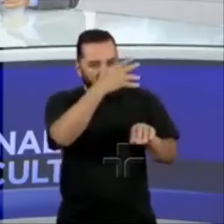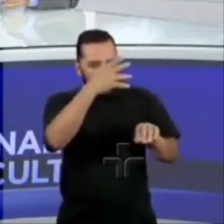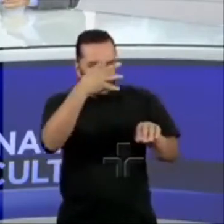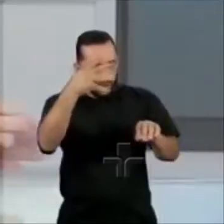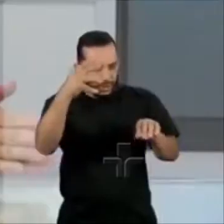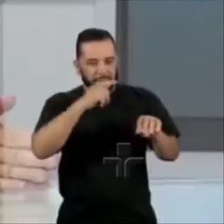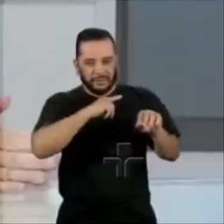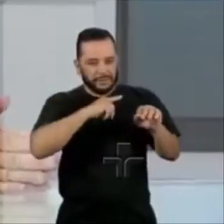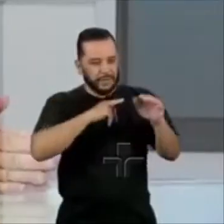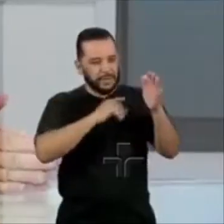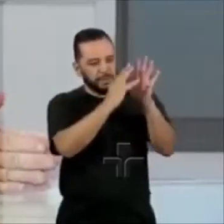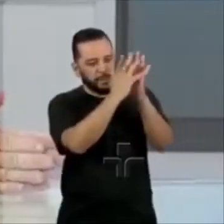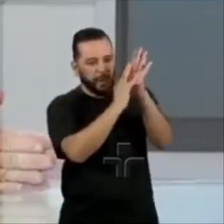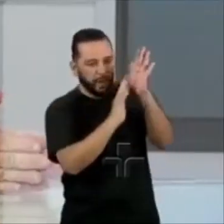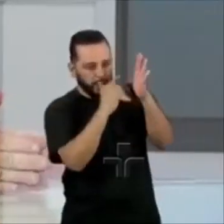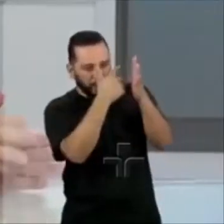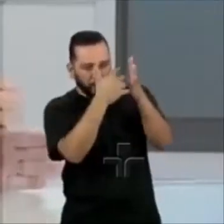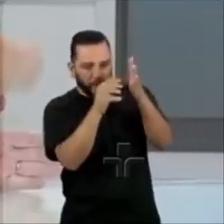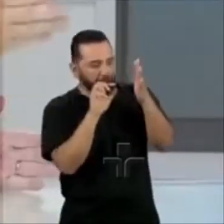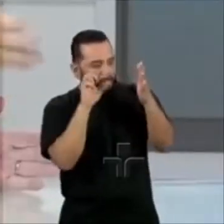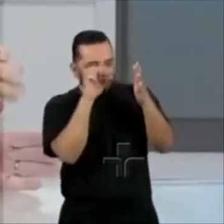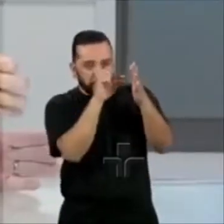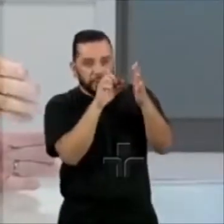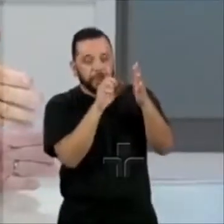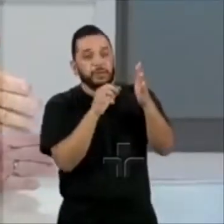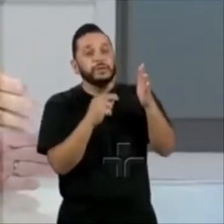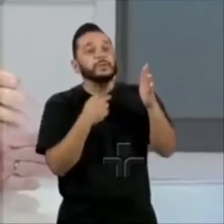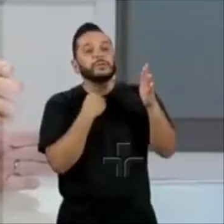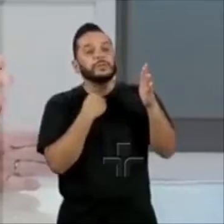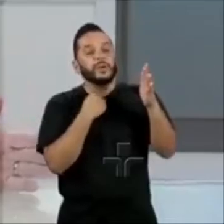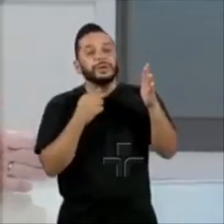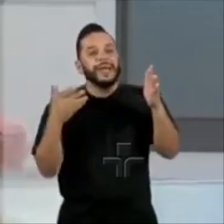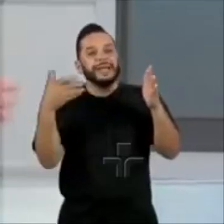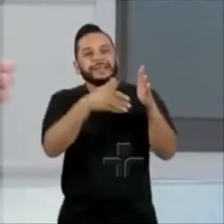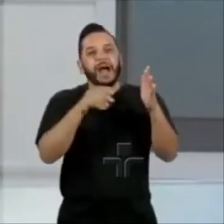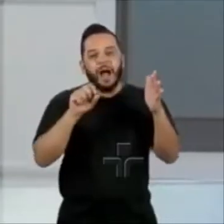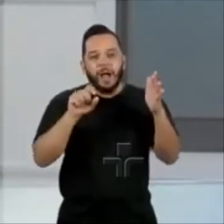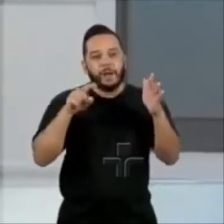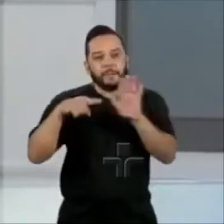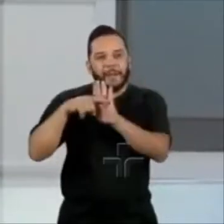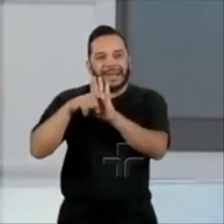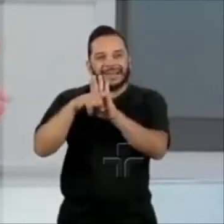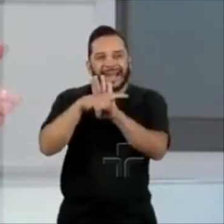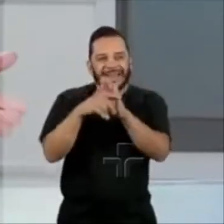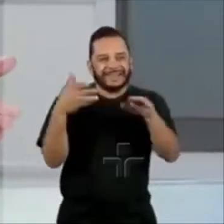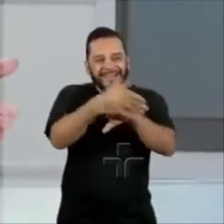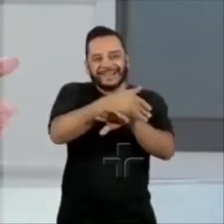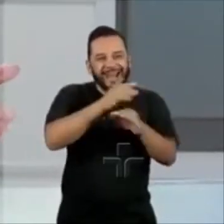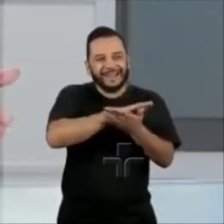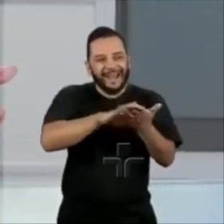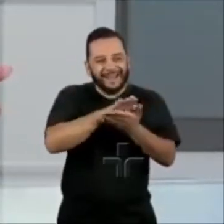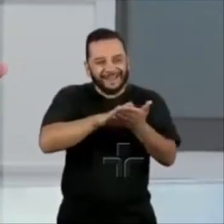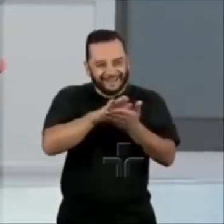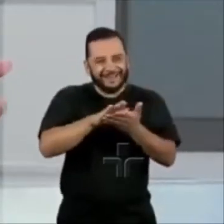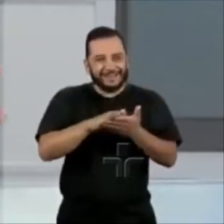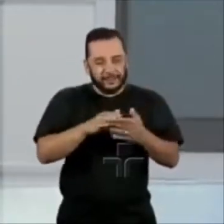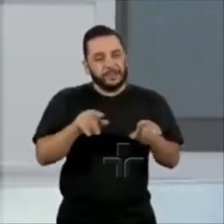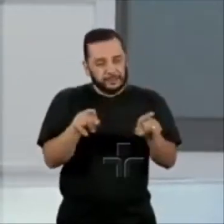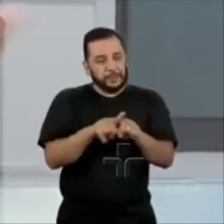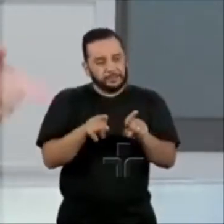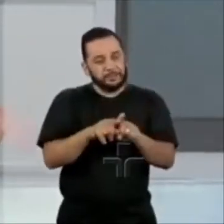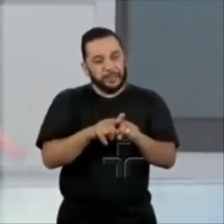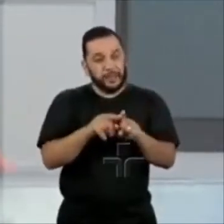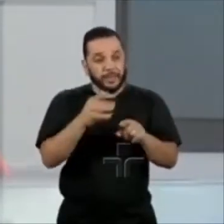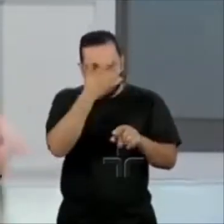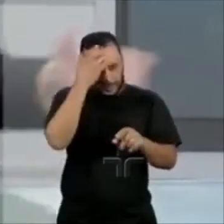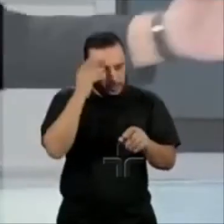propriedades antibióticas para infectar com bactérias e também e consequentemente também anti inflamatórias então alguém